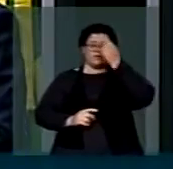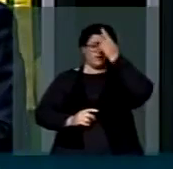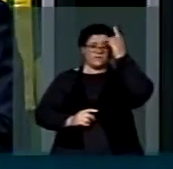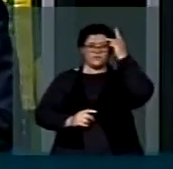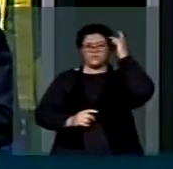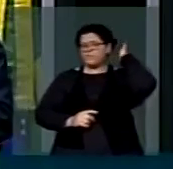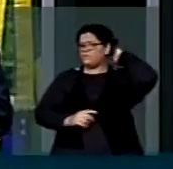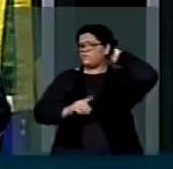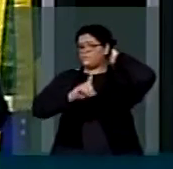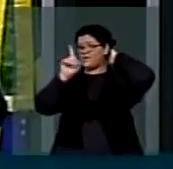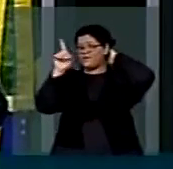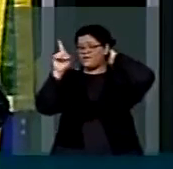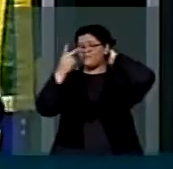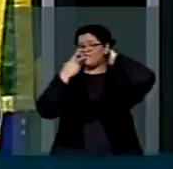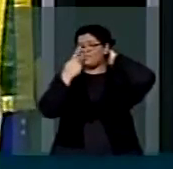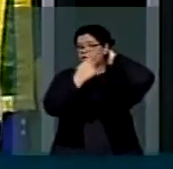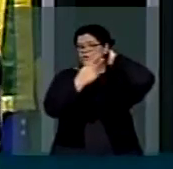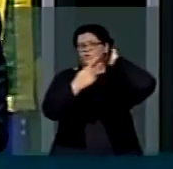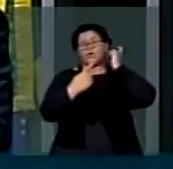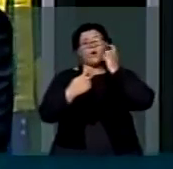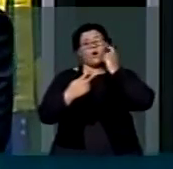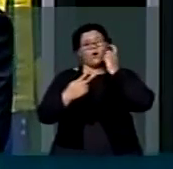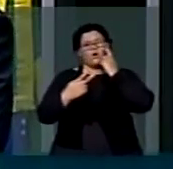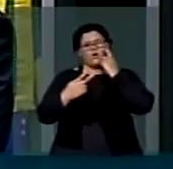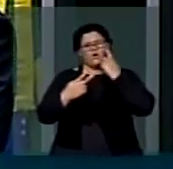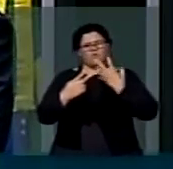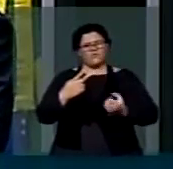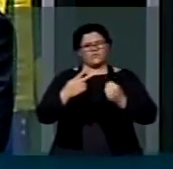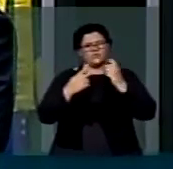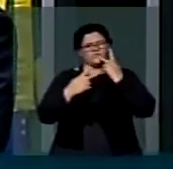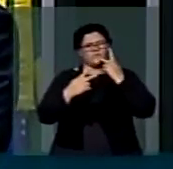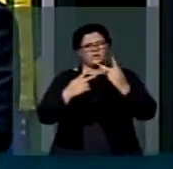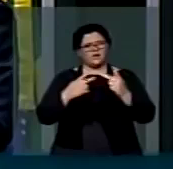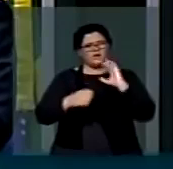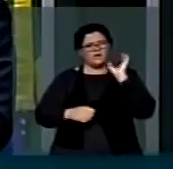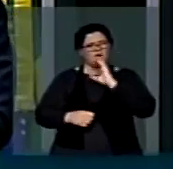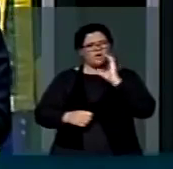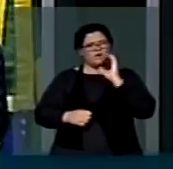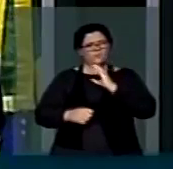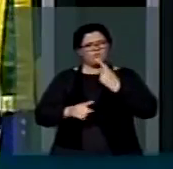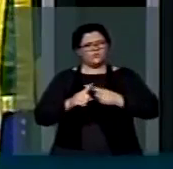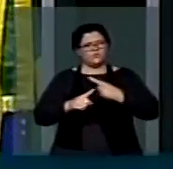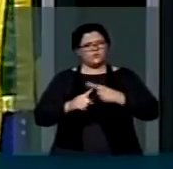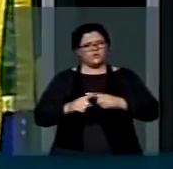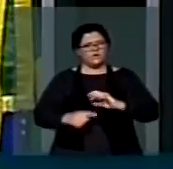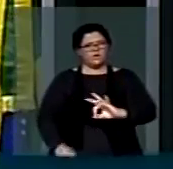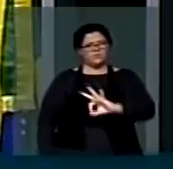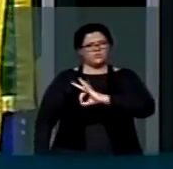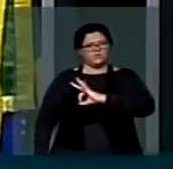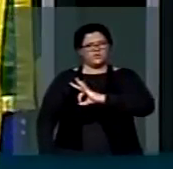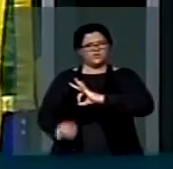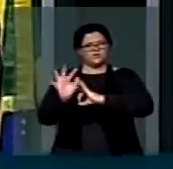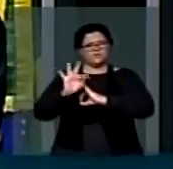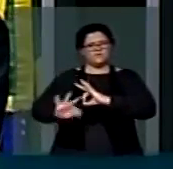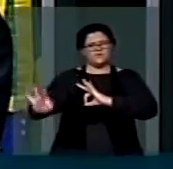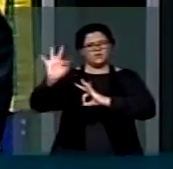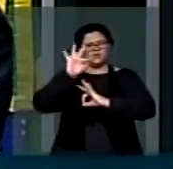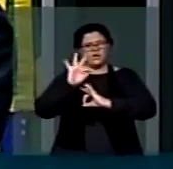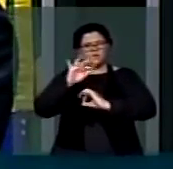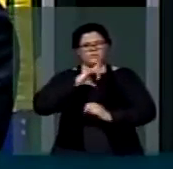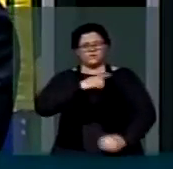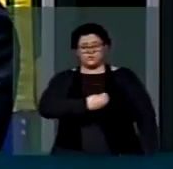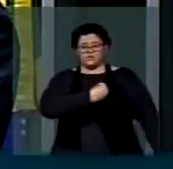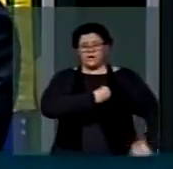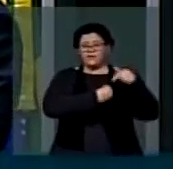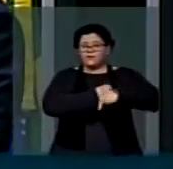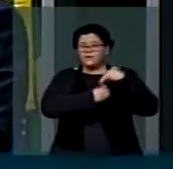ela: olha, vamos falar muito rápido, porque a Polícia Federal está aqui na